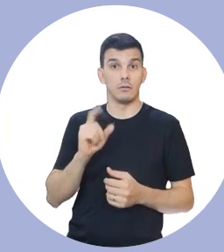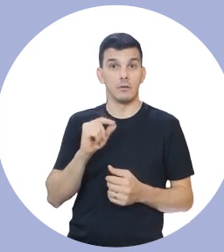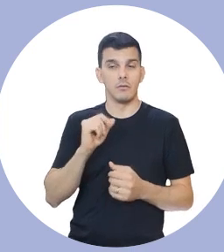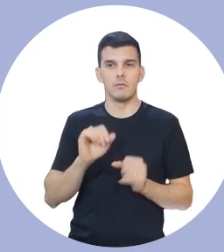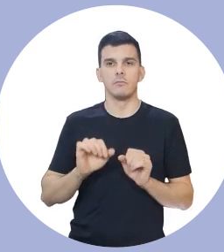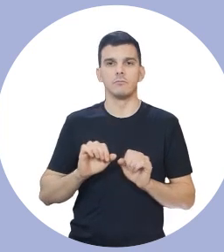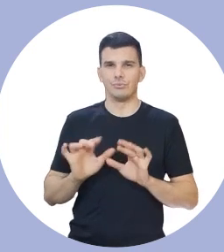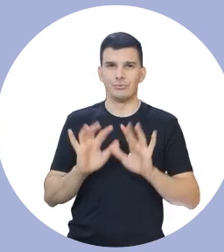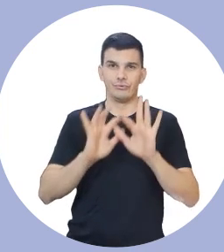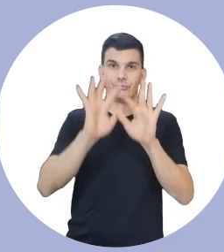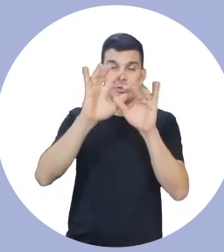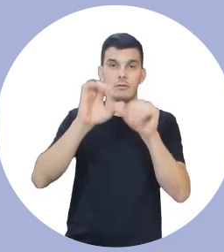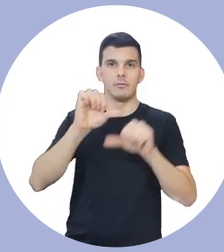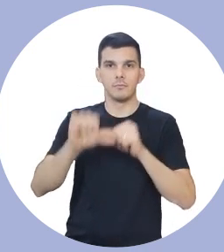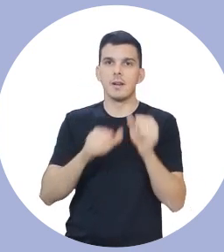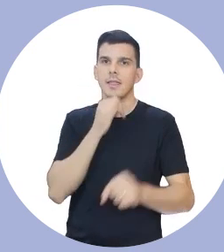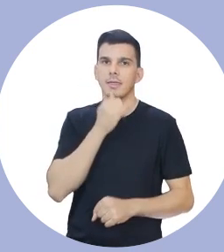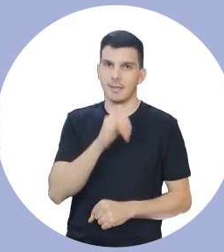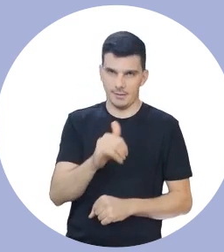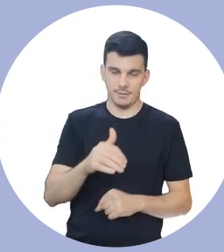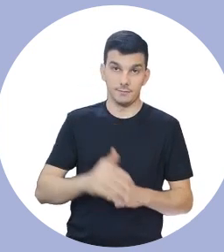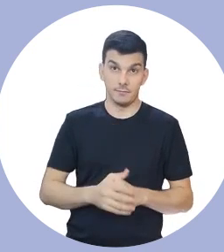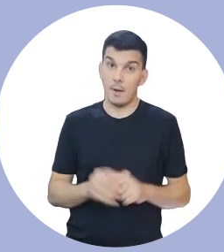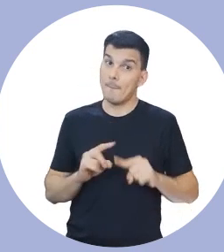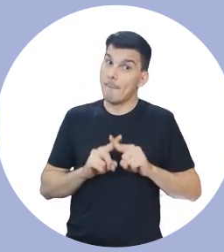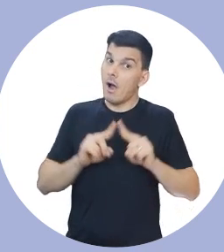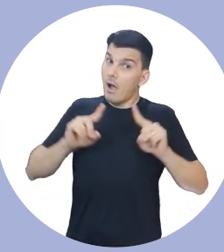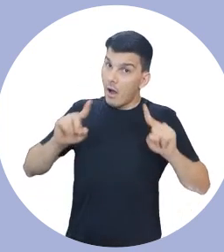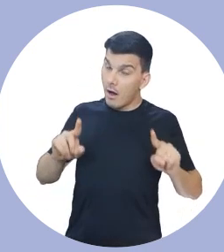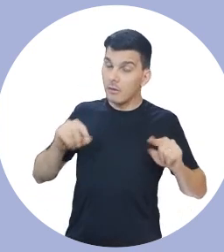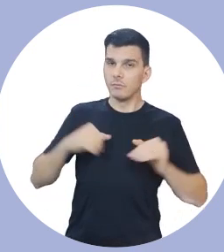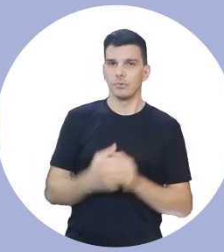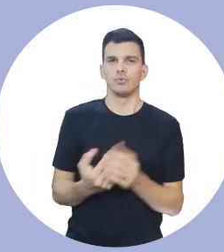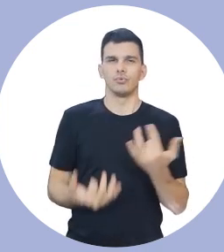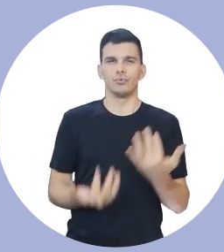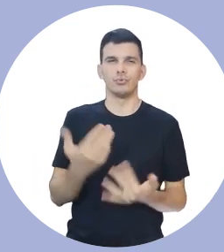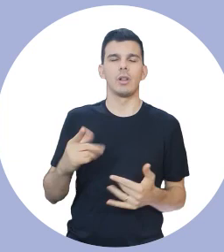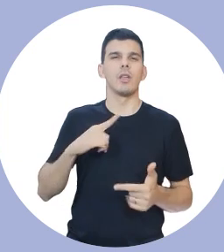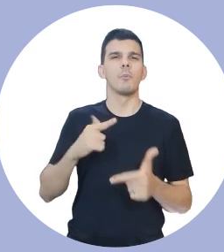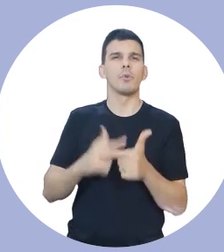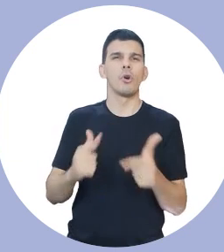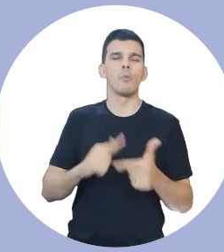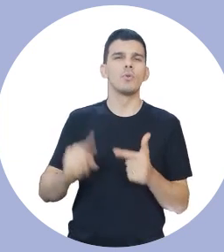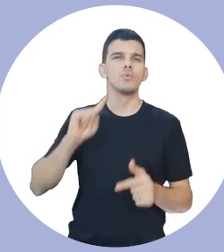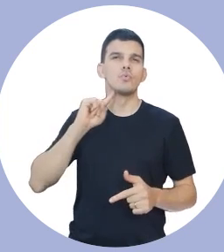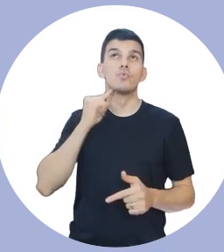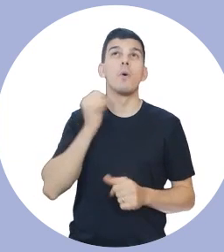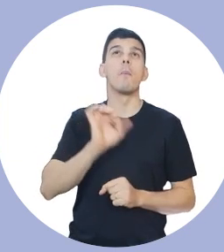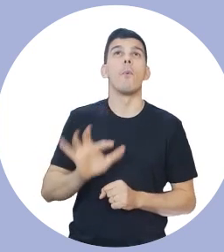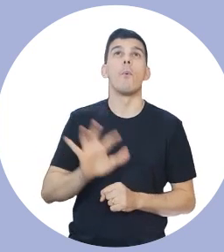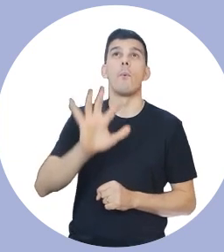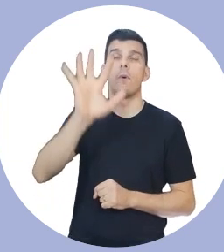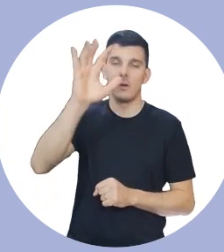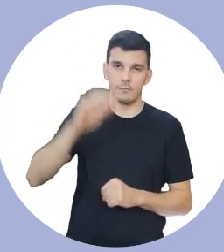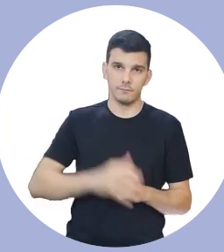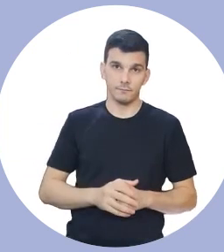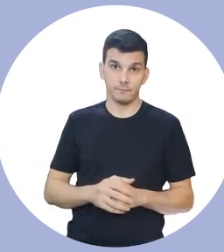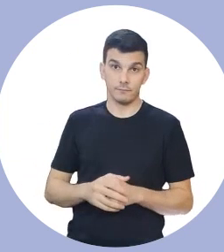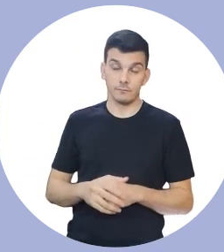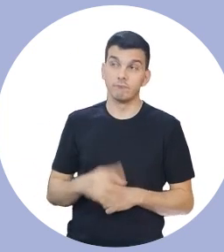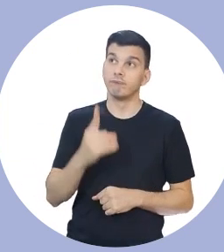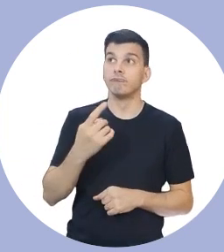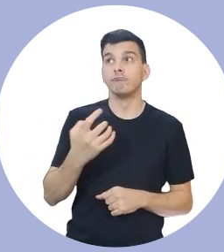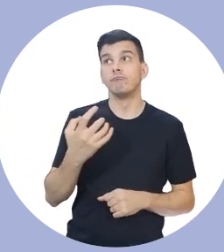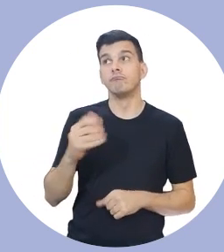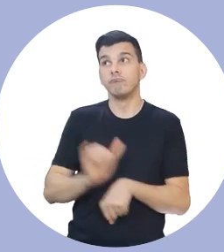de energia liberada é transformada em energia elétrica. No entanto, a incineração provoca a emissão de poluentes na atmosfera.